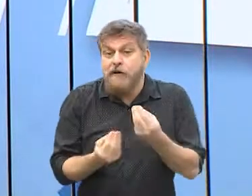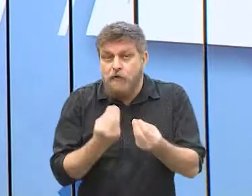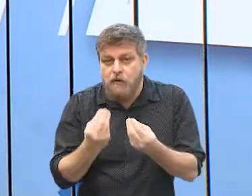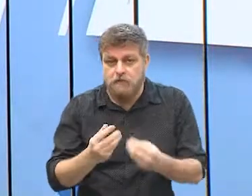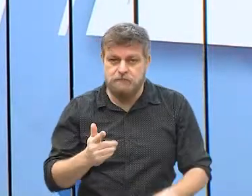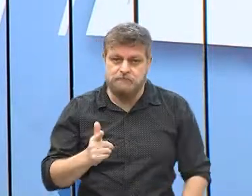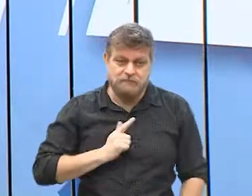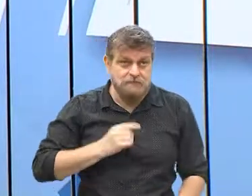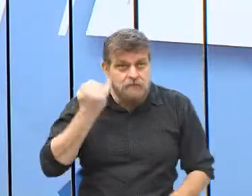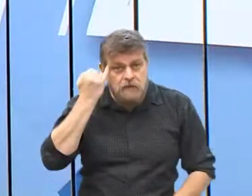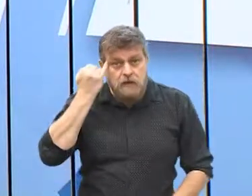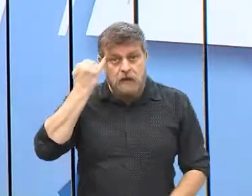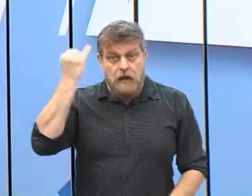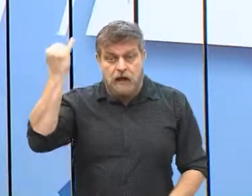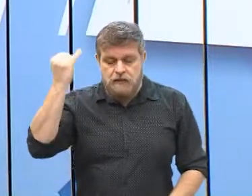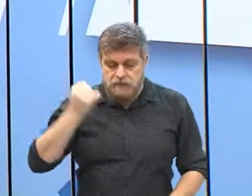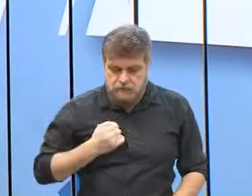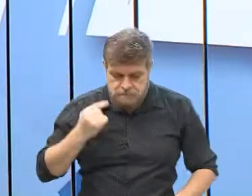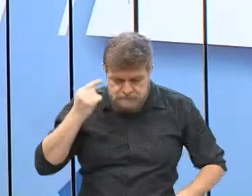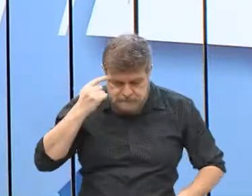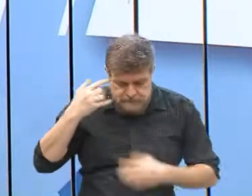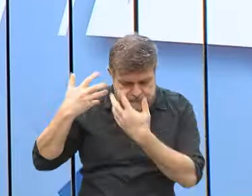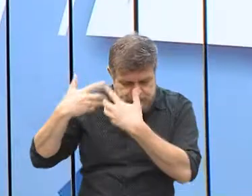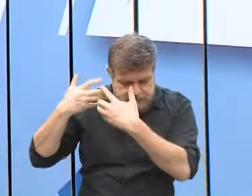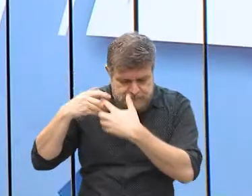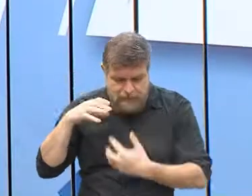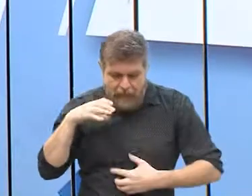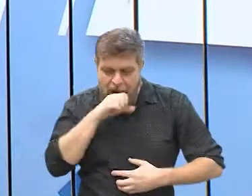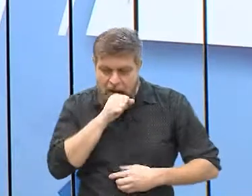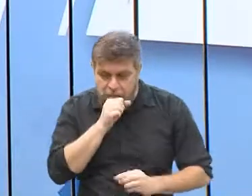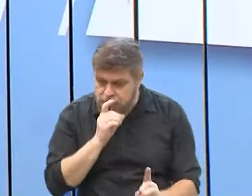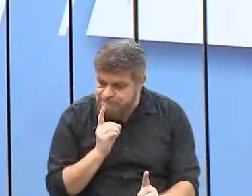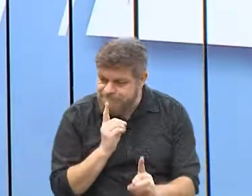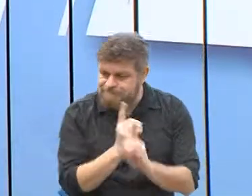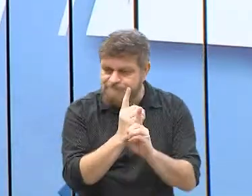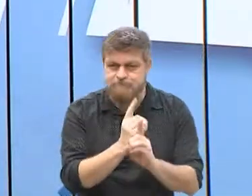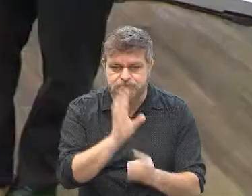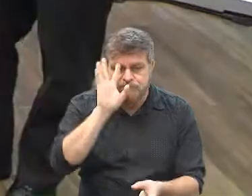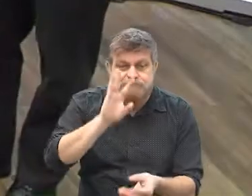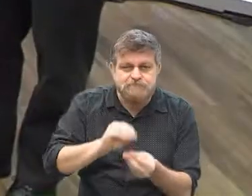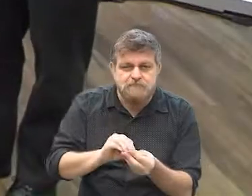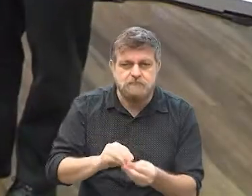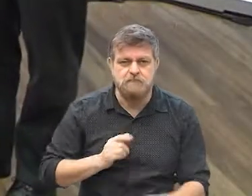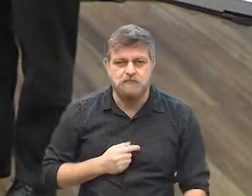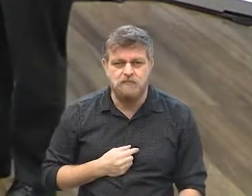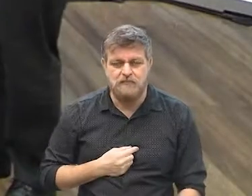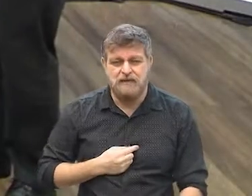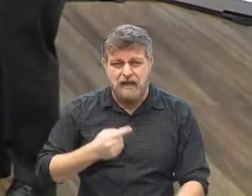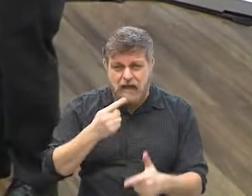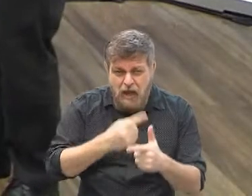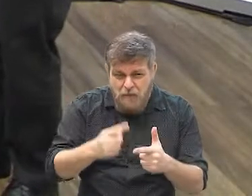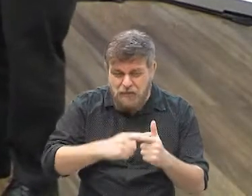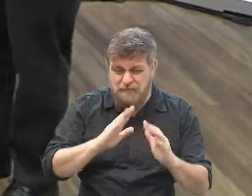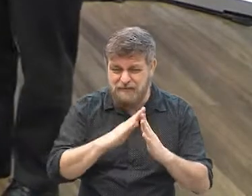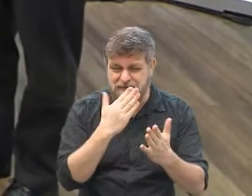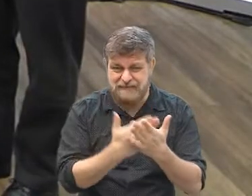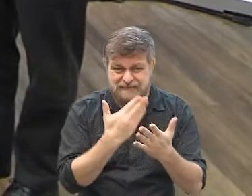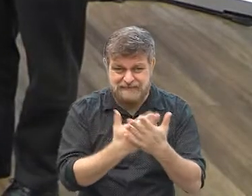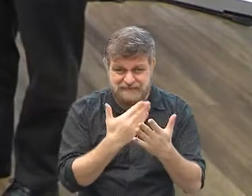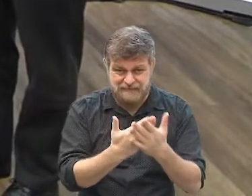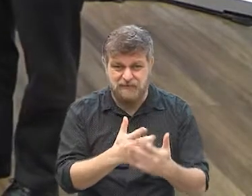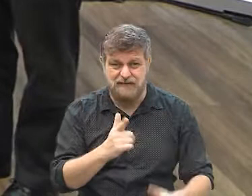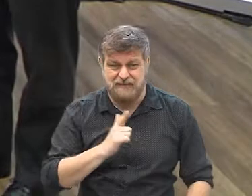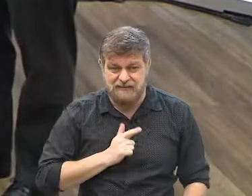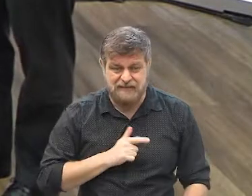a ideia foi tentar encontrar uma solução o mais rápido possível para esse segmento. Com essa crise financeira das escolas, muitas entrando